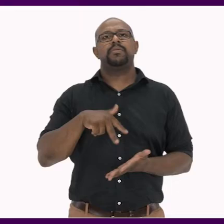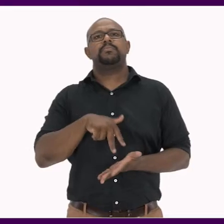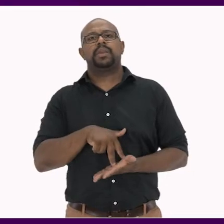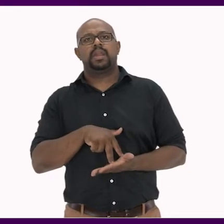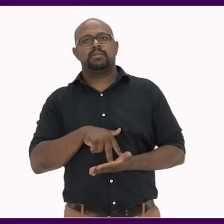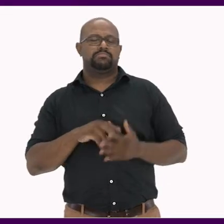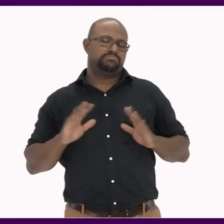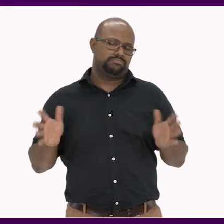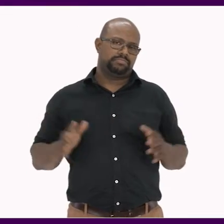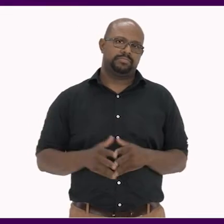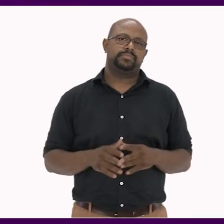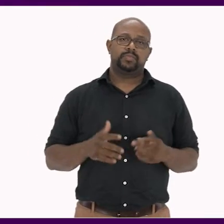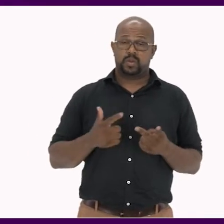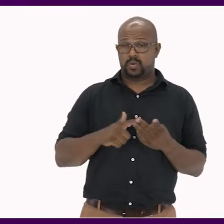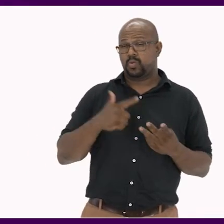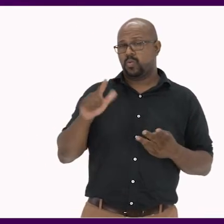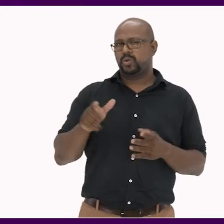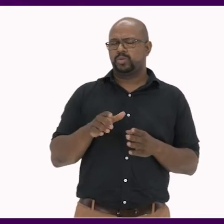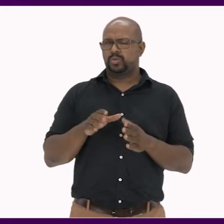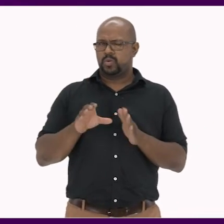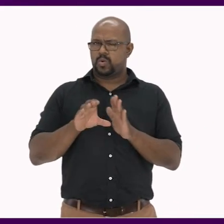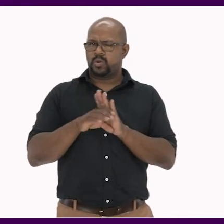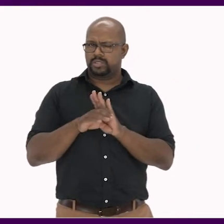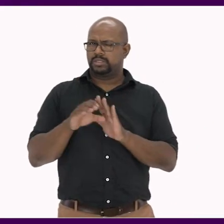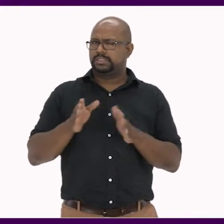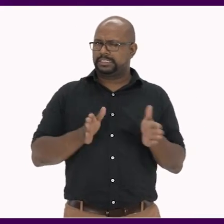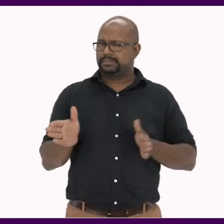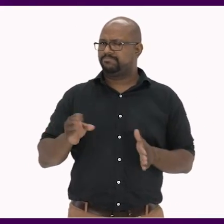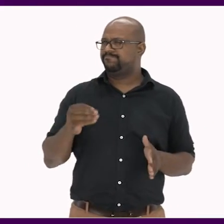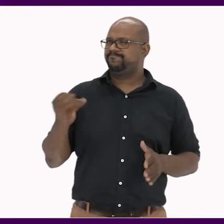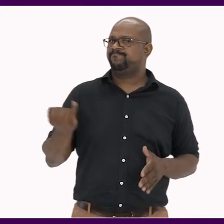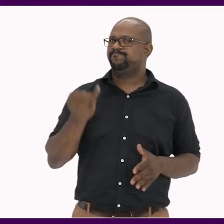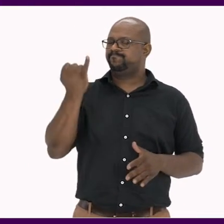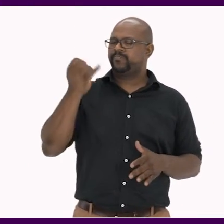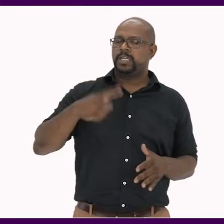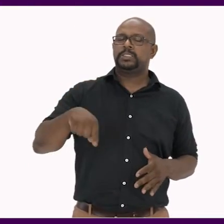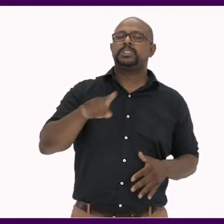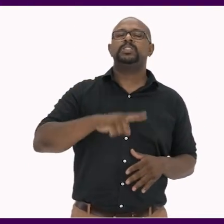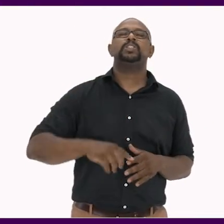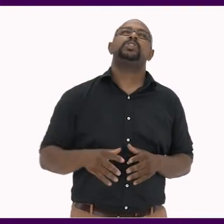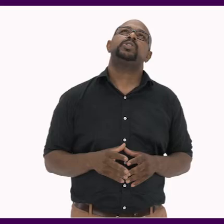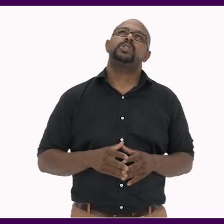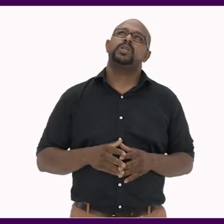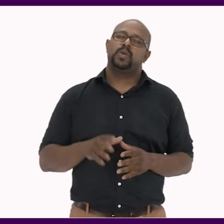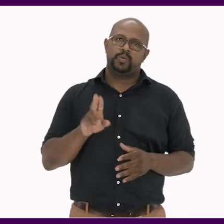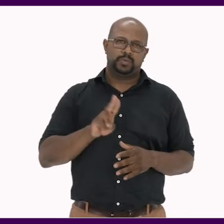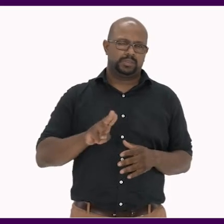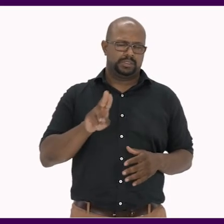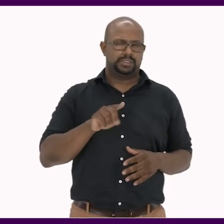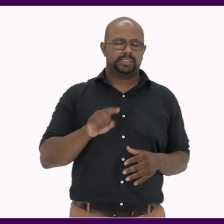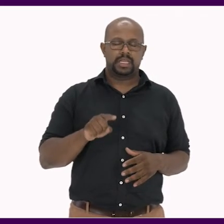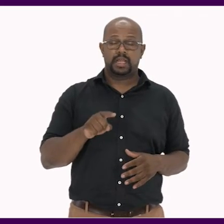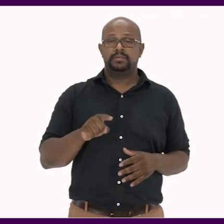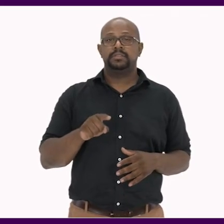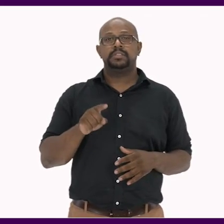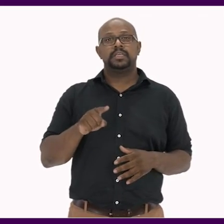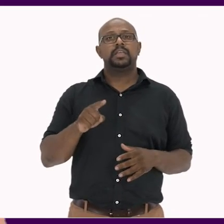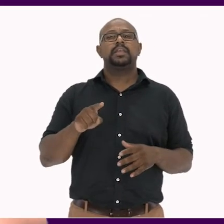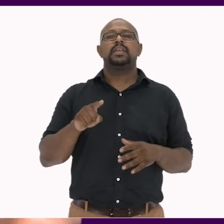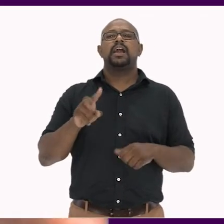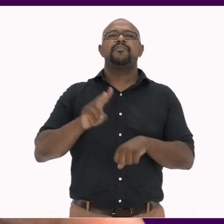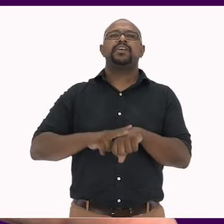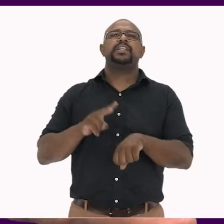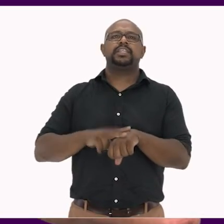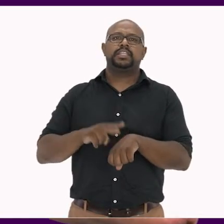o andante. Outro conceito de acessibilidade que é muito importante a gente usar é que nas